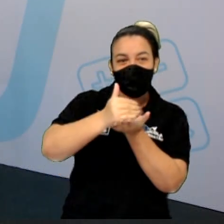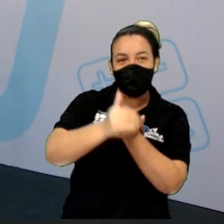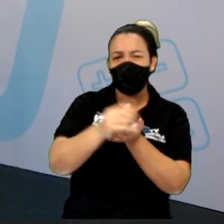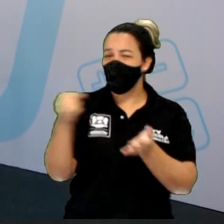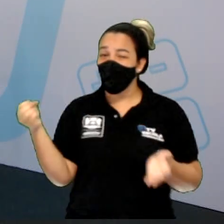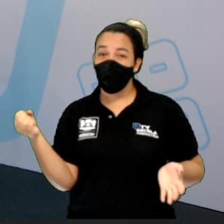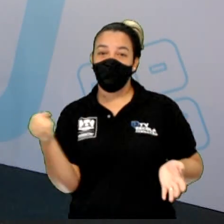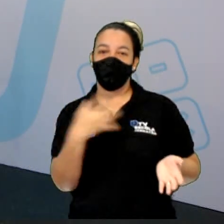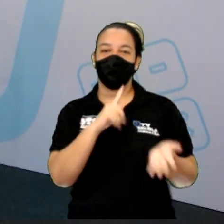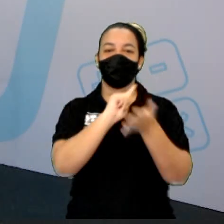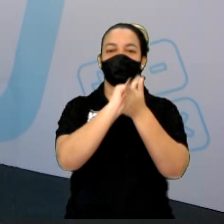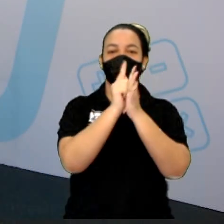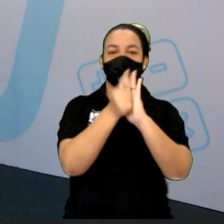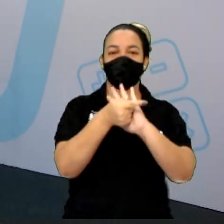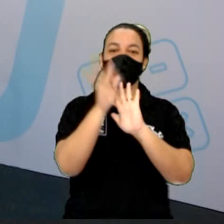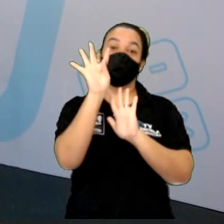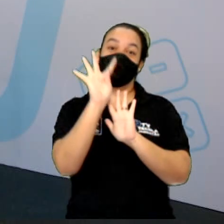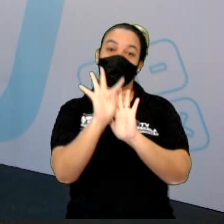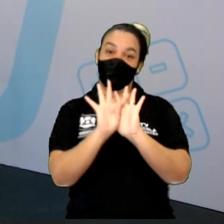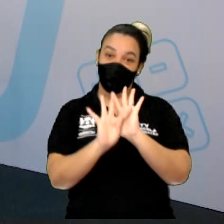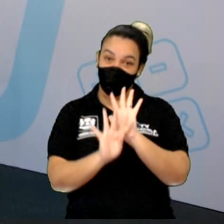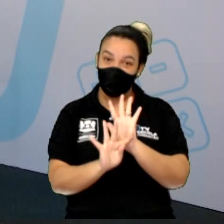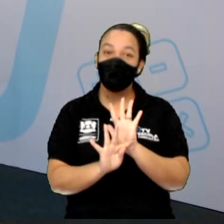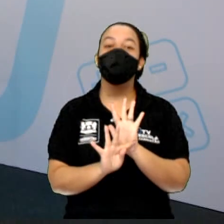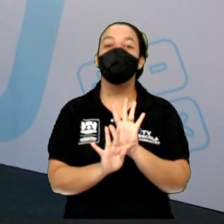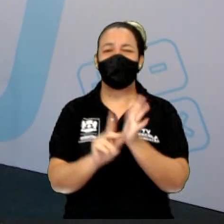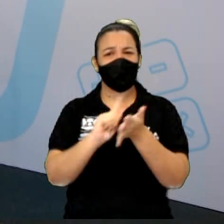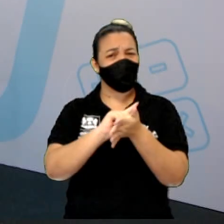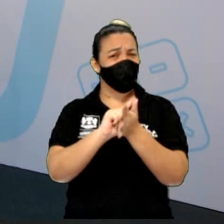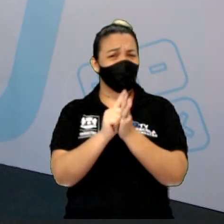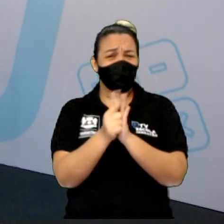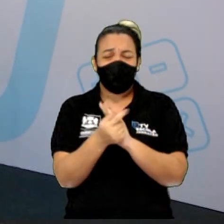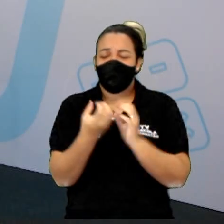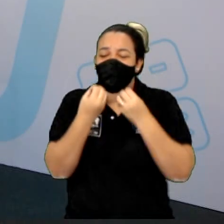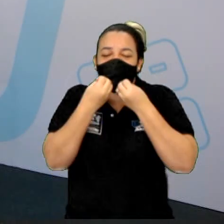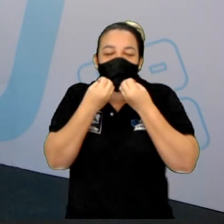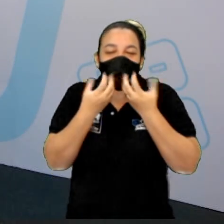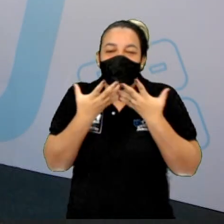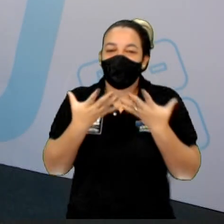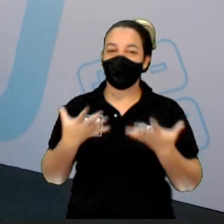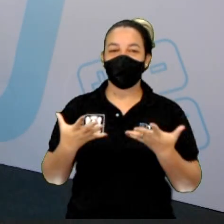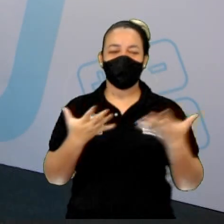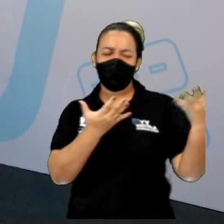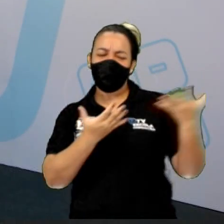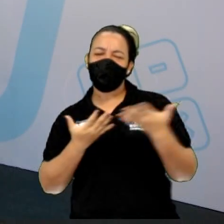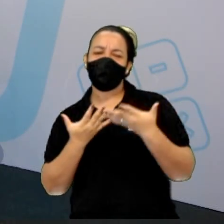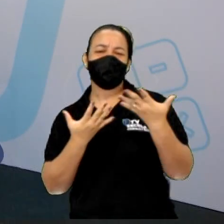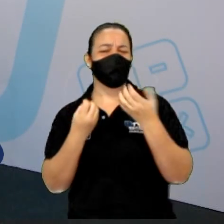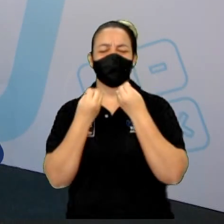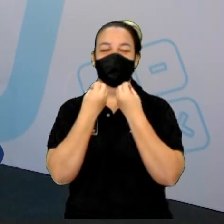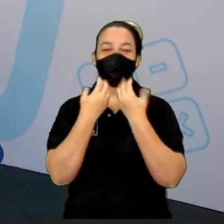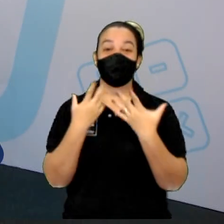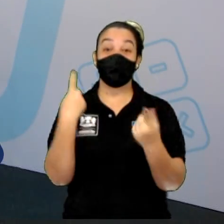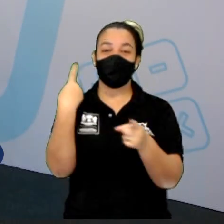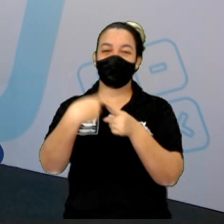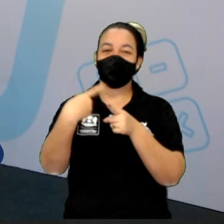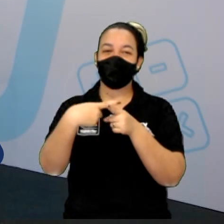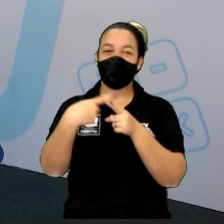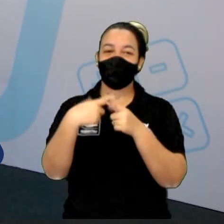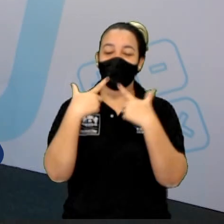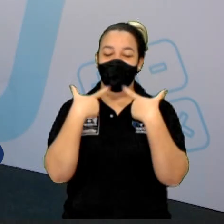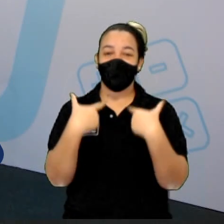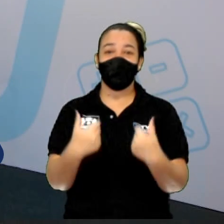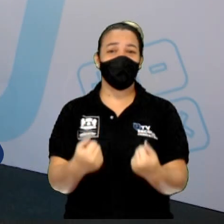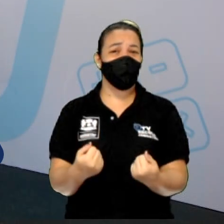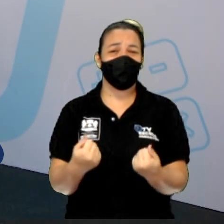novo gênero textual, um gênero bastante agradável, né? Bem convidativo, porque ele tem uma linguagem